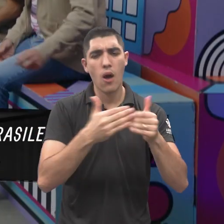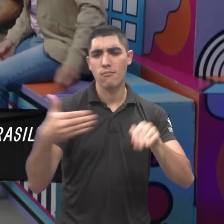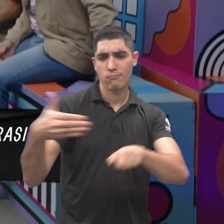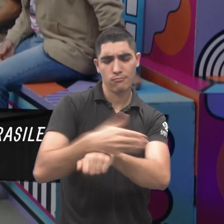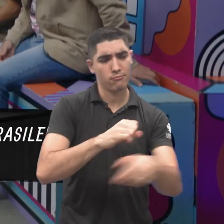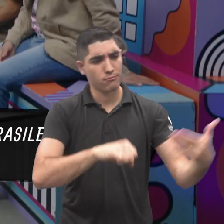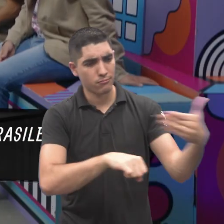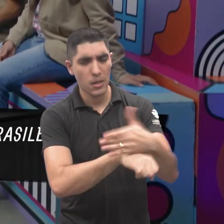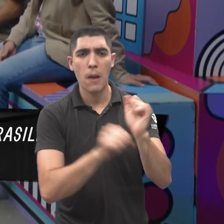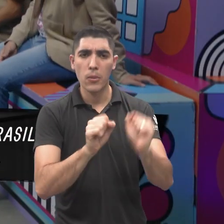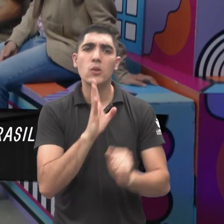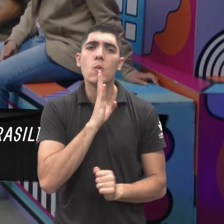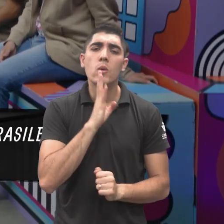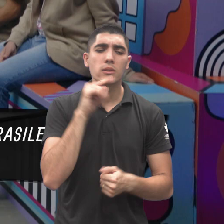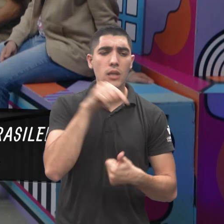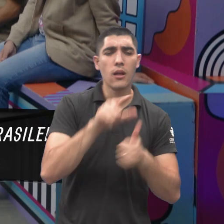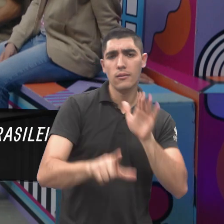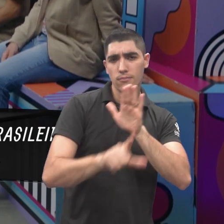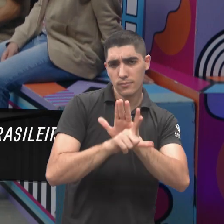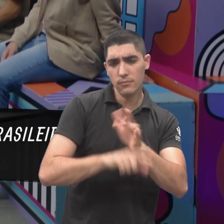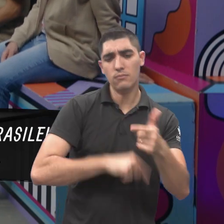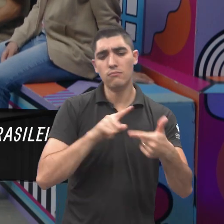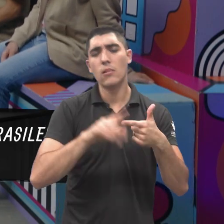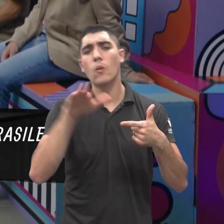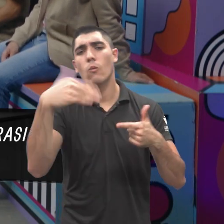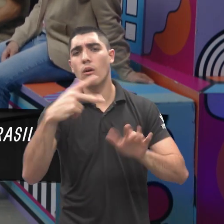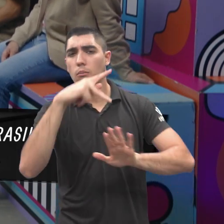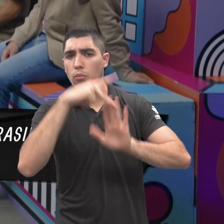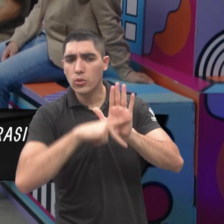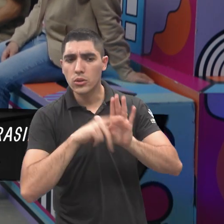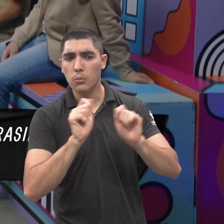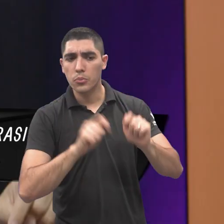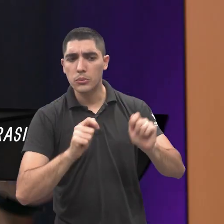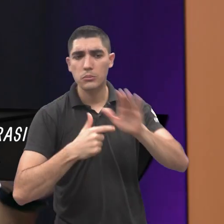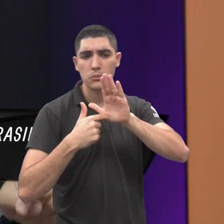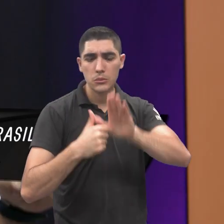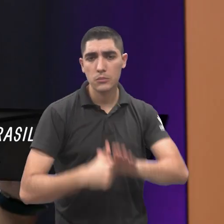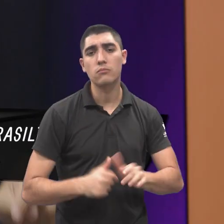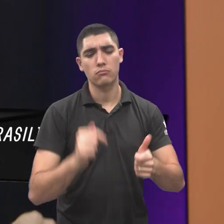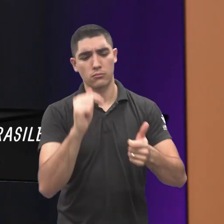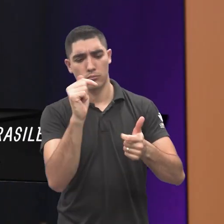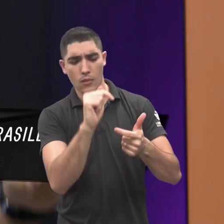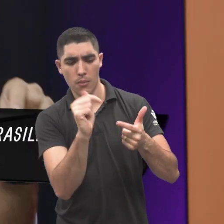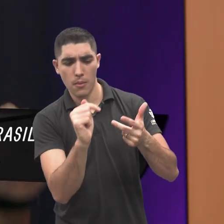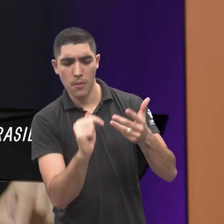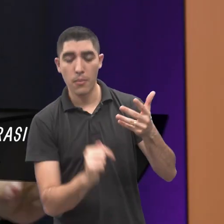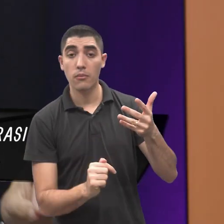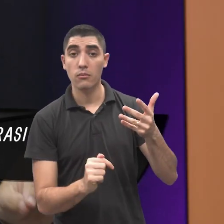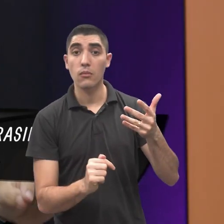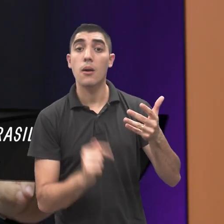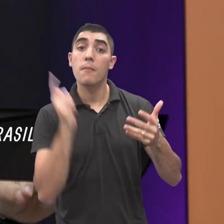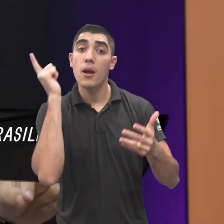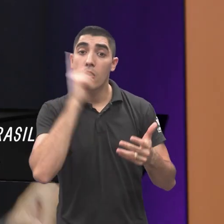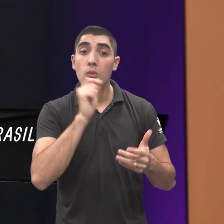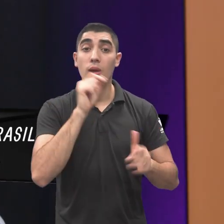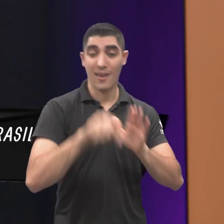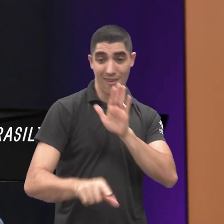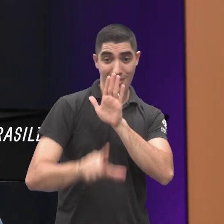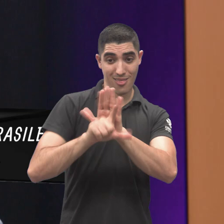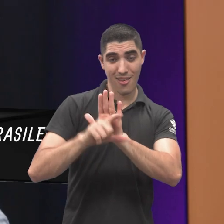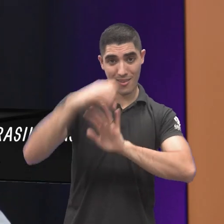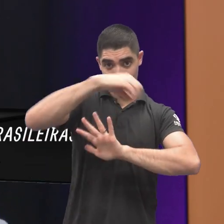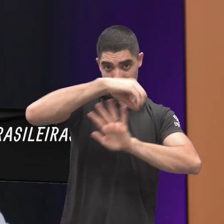como funciona a lei, para entender quais são os projetos que podem ser apresentados, e também teve audiência pública para a Lei Paulo Gustavo,